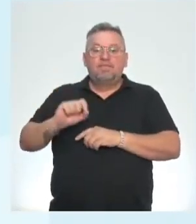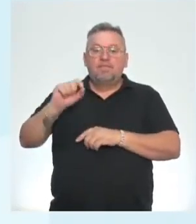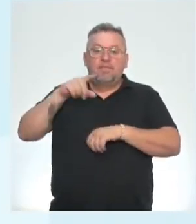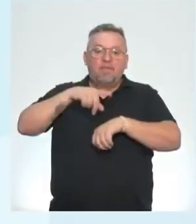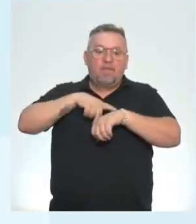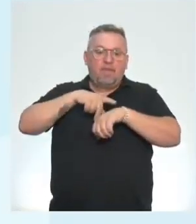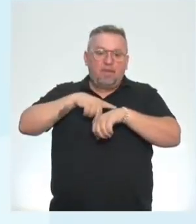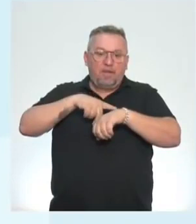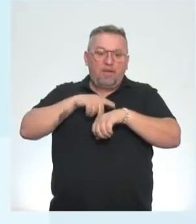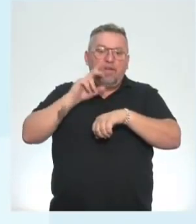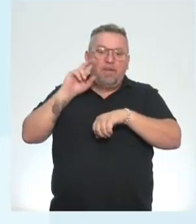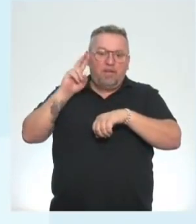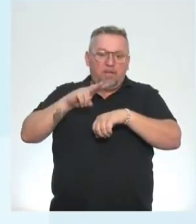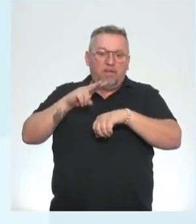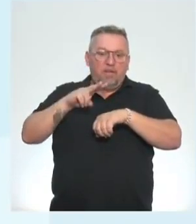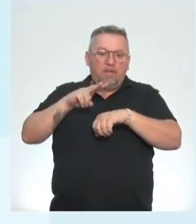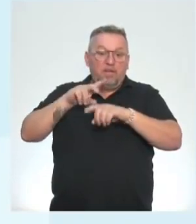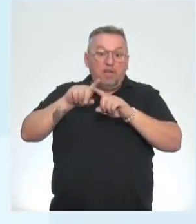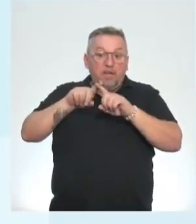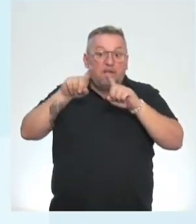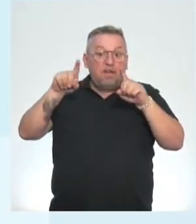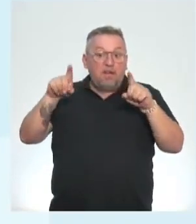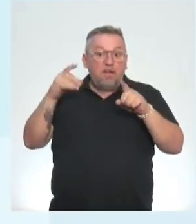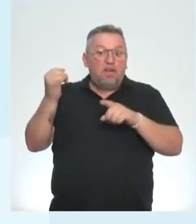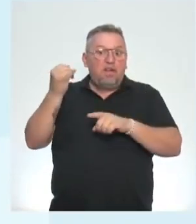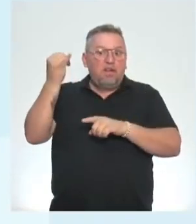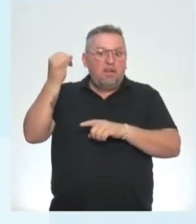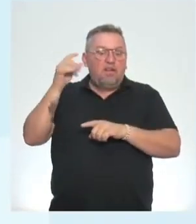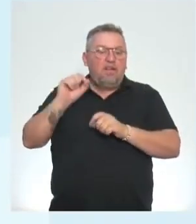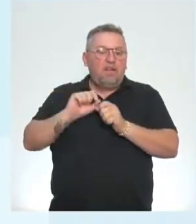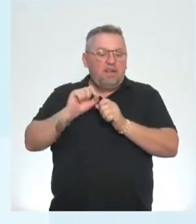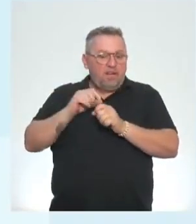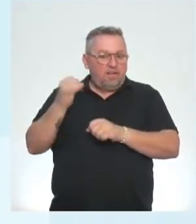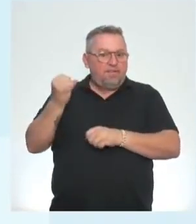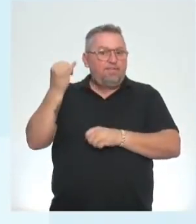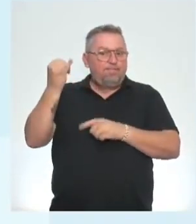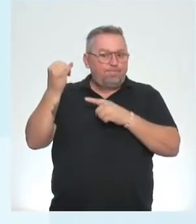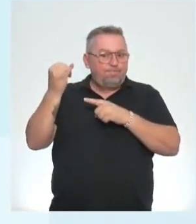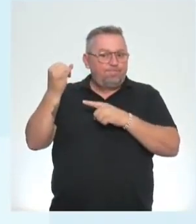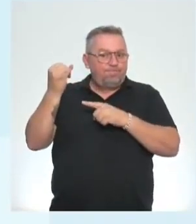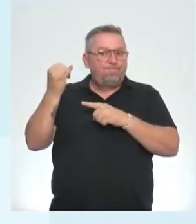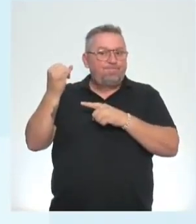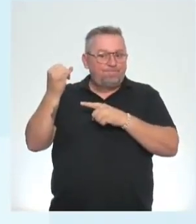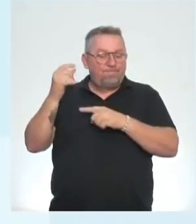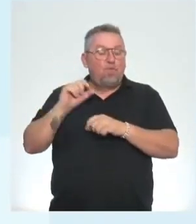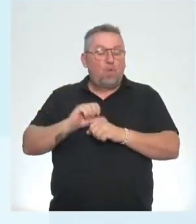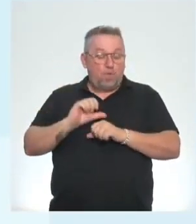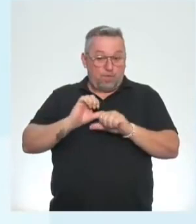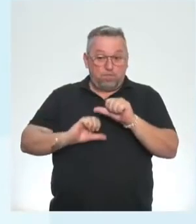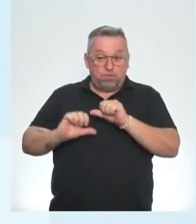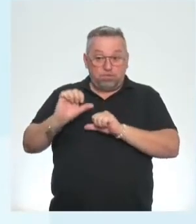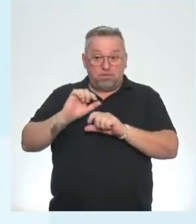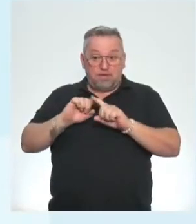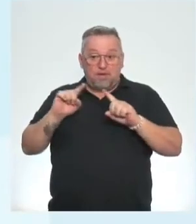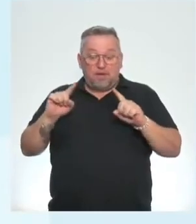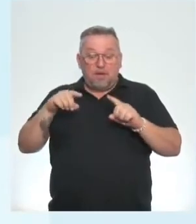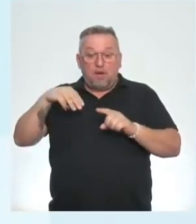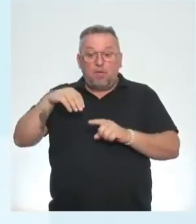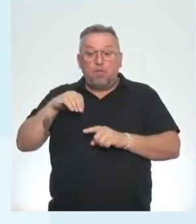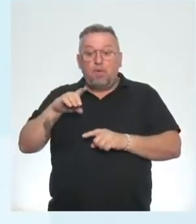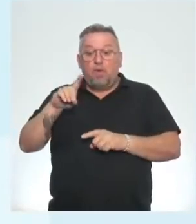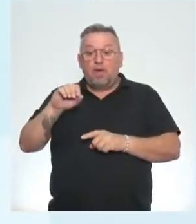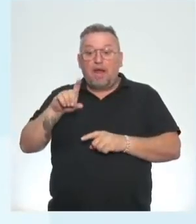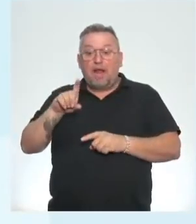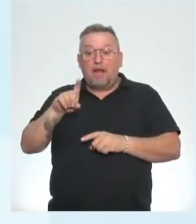momento. Olha essa parte que eu falei, modalizadora, mais importante ou importante. Viu como muda a questão modalizadora? Era somente falar